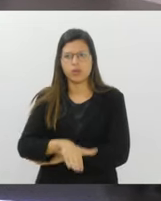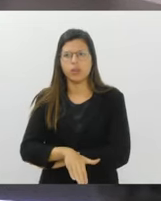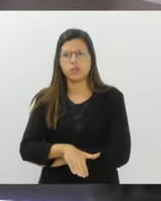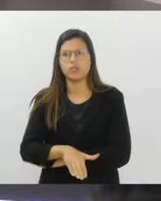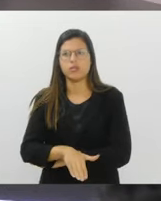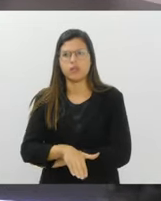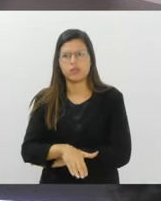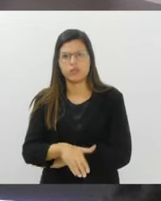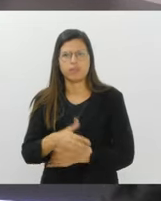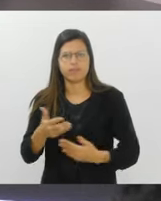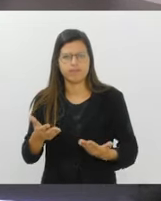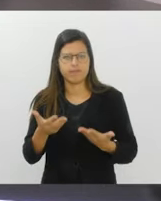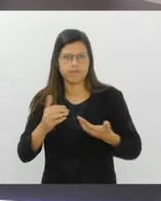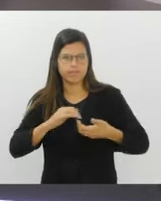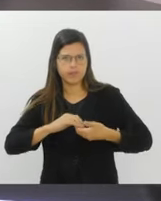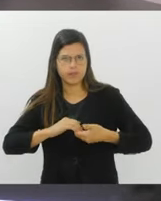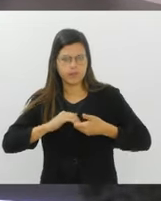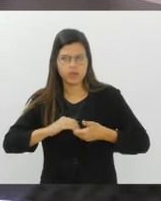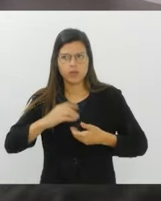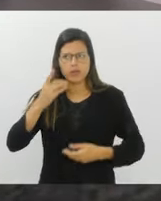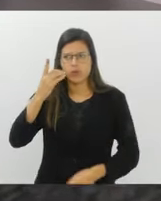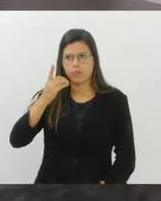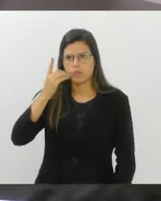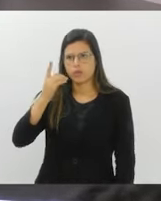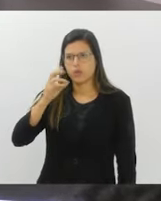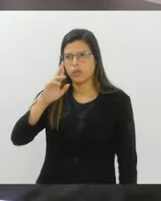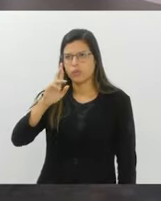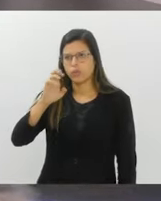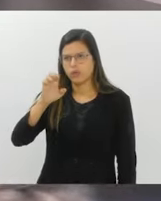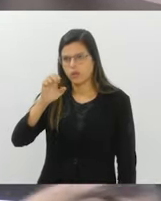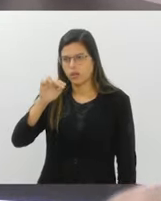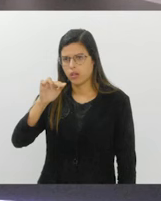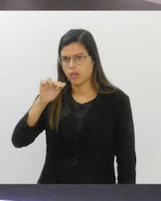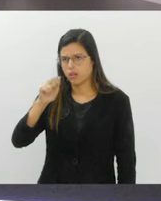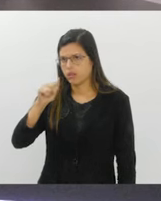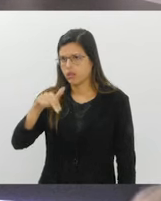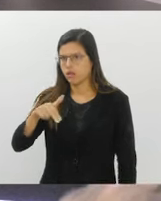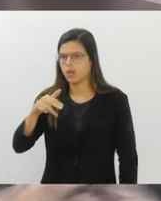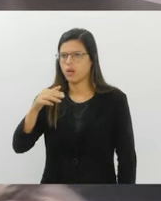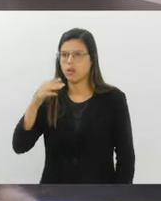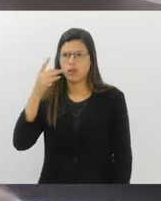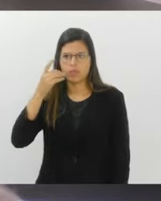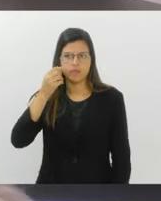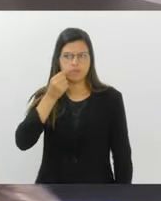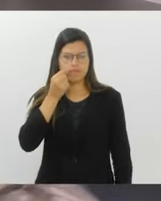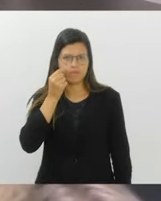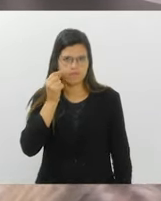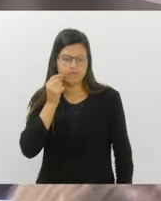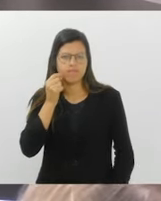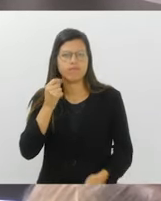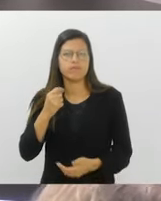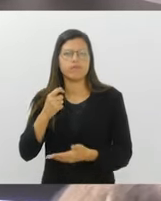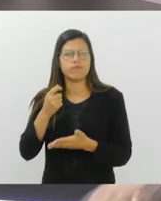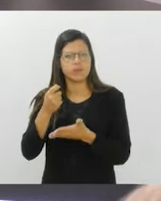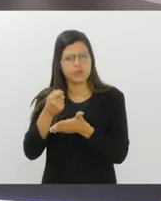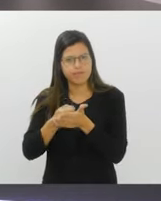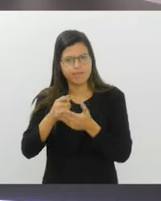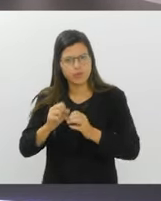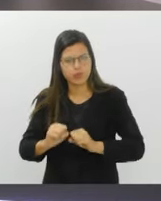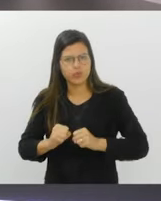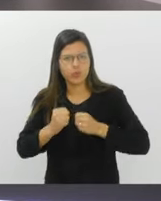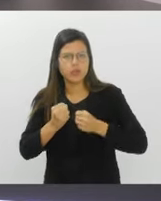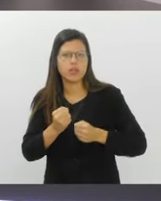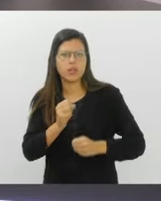aqui saudar o deputado Renan Jordi, deputado Ratinho, aí um batalhador pela Baixada